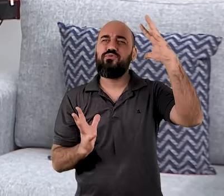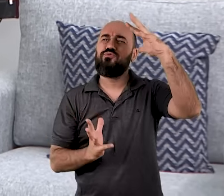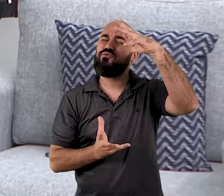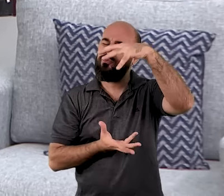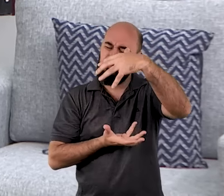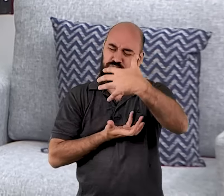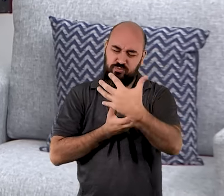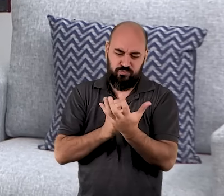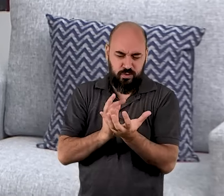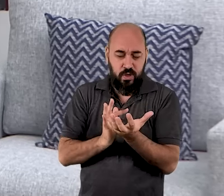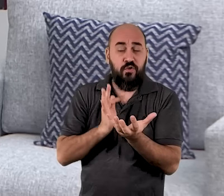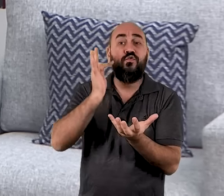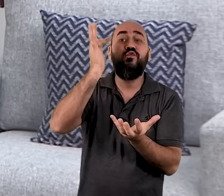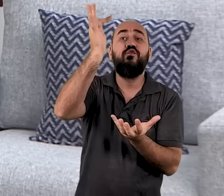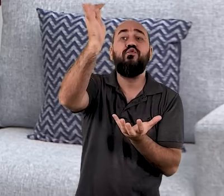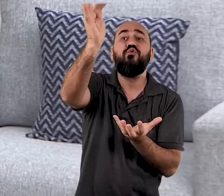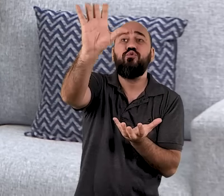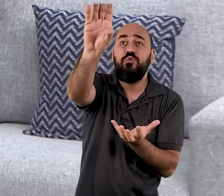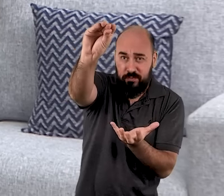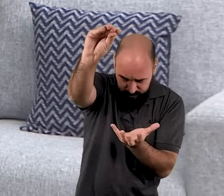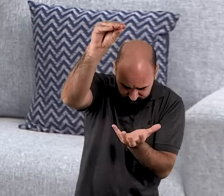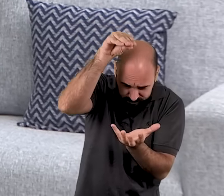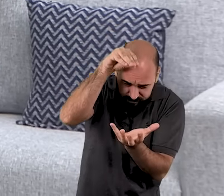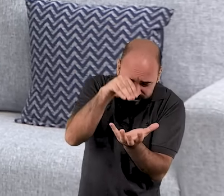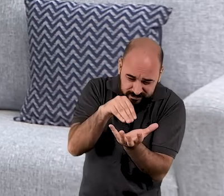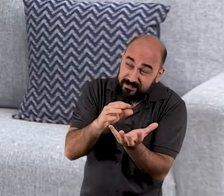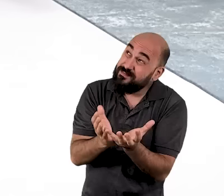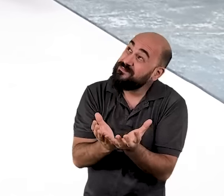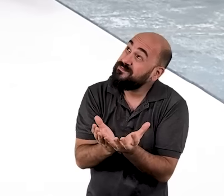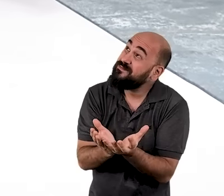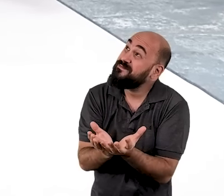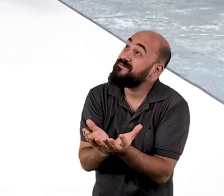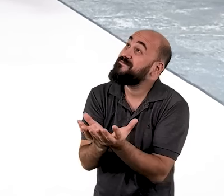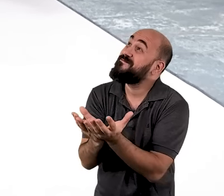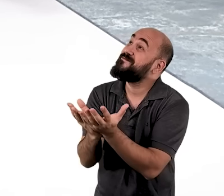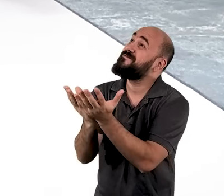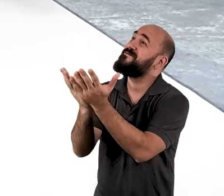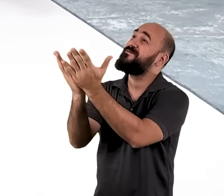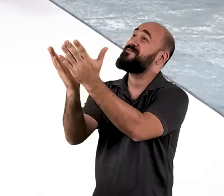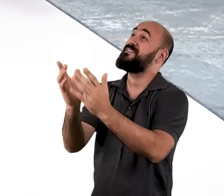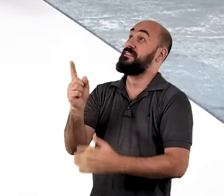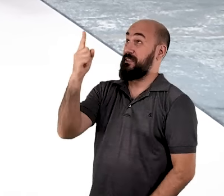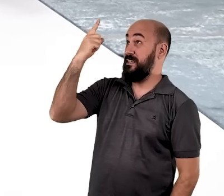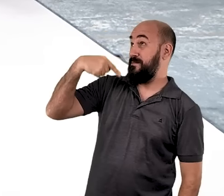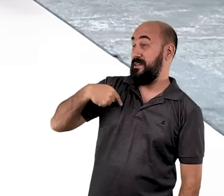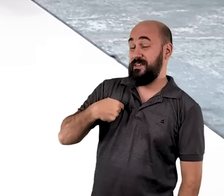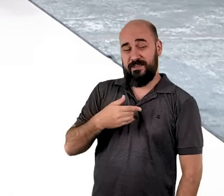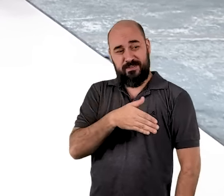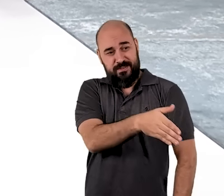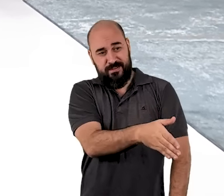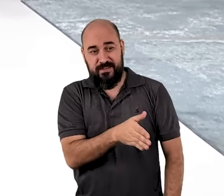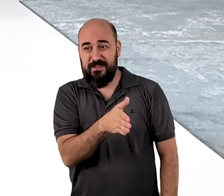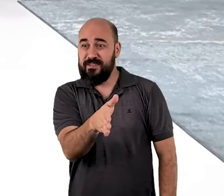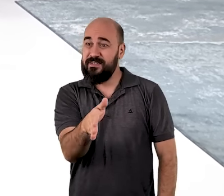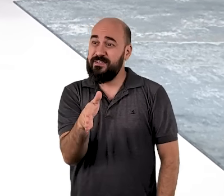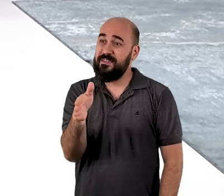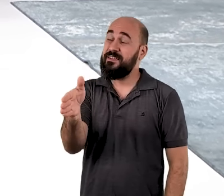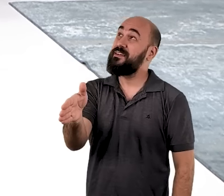pra estar onde pedes, pra ter o que